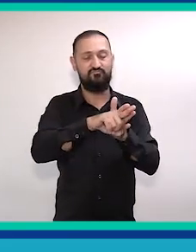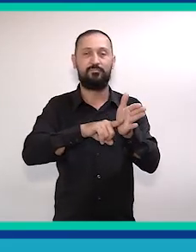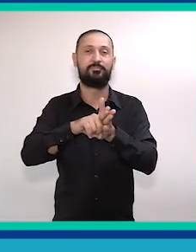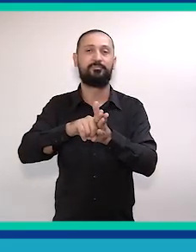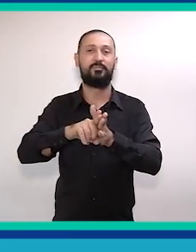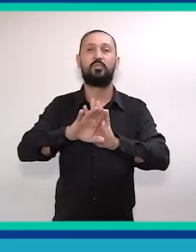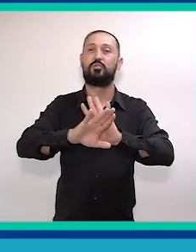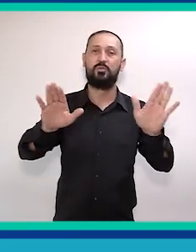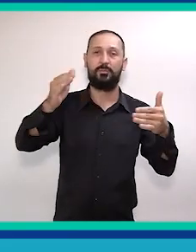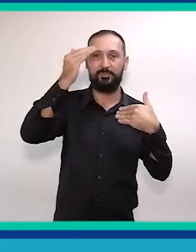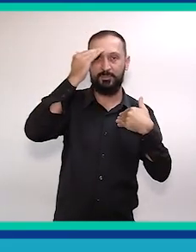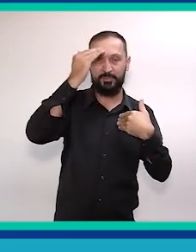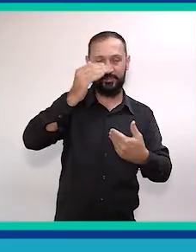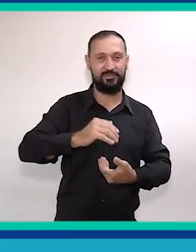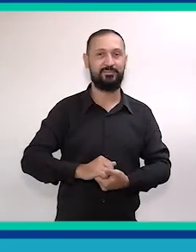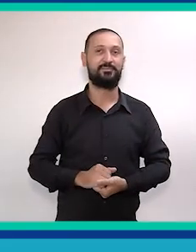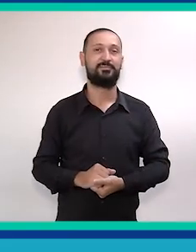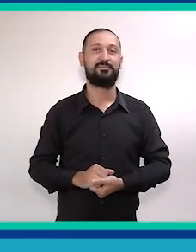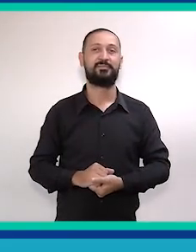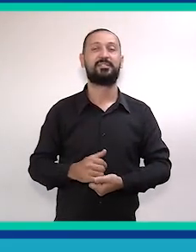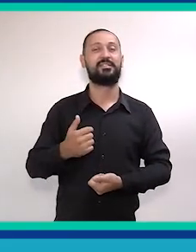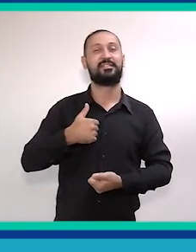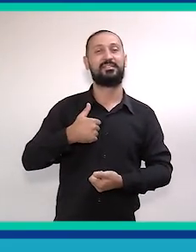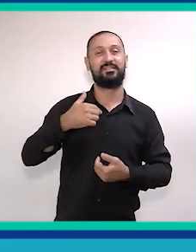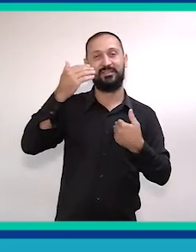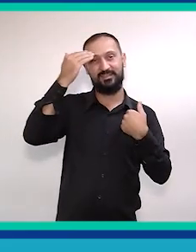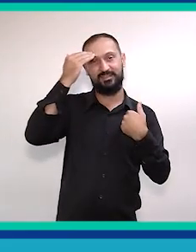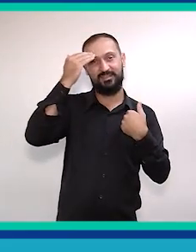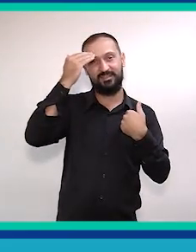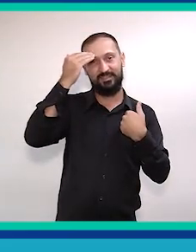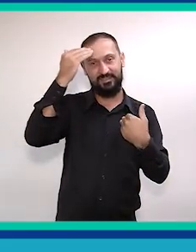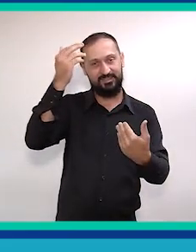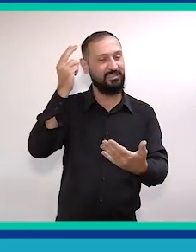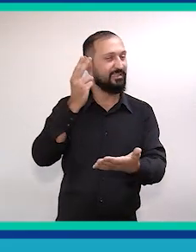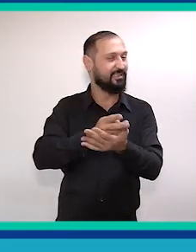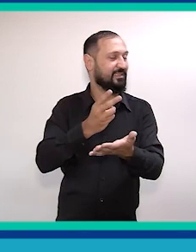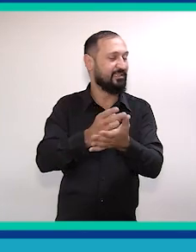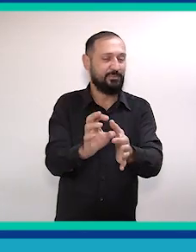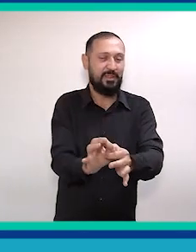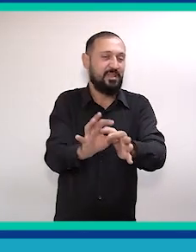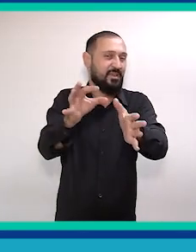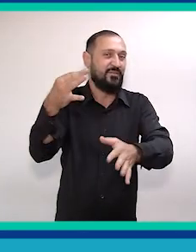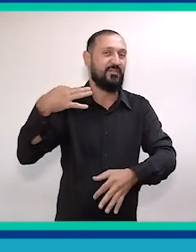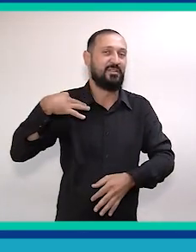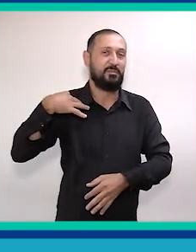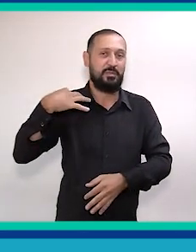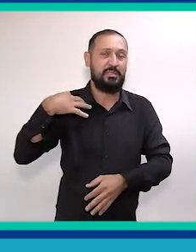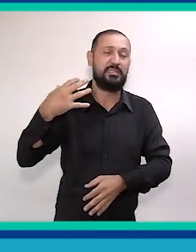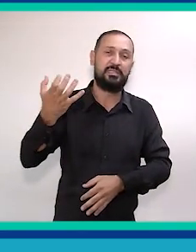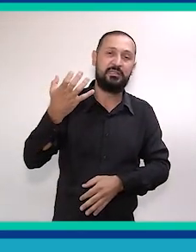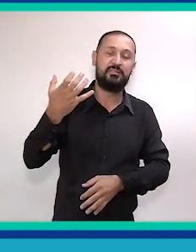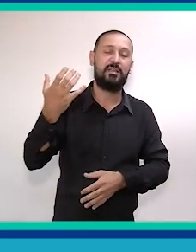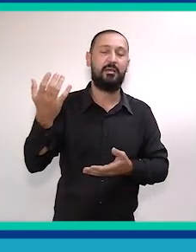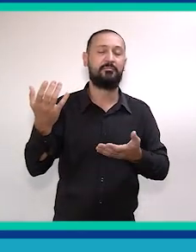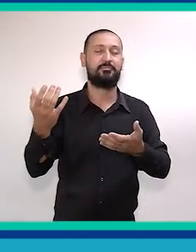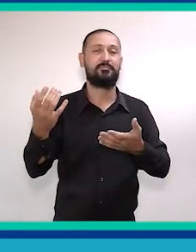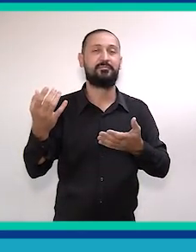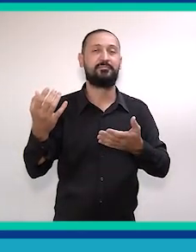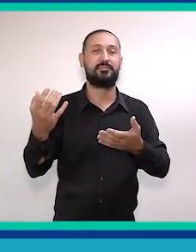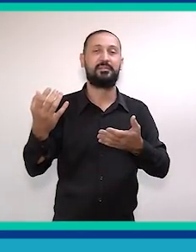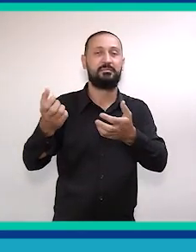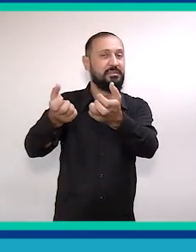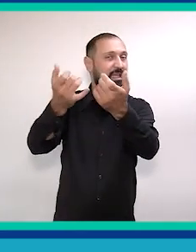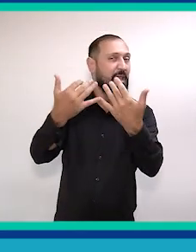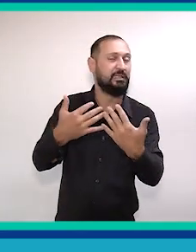sua pesquisa. E é isso. Muito obrigado. Eu que agradeço, viu, Thiago? E estamos aí à disposição, caso